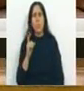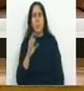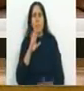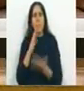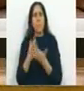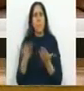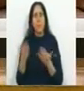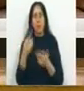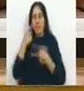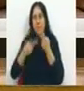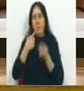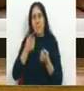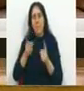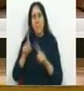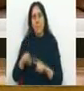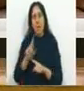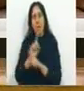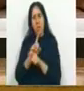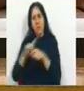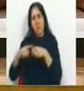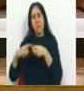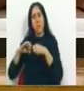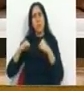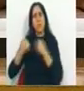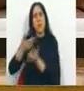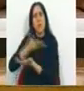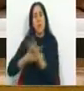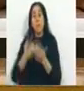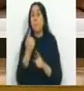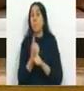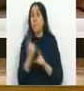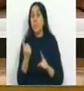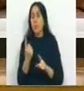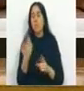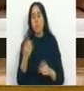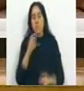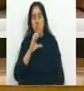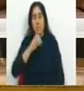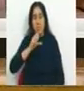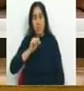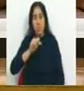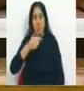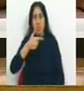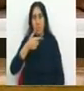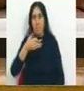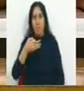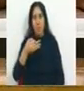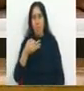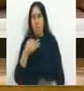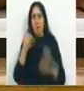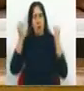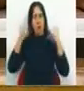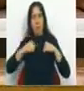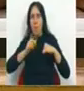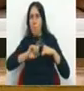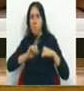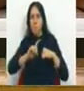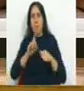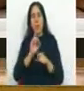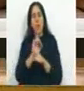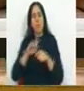para reavaliar em 7 concertação social. Porquê? Porque a CGTP nada chega a acordo em